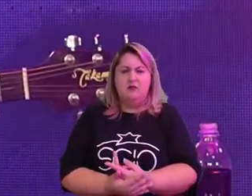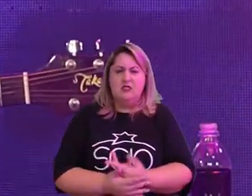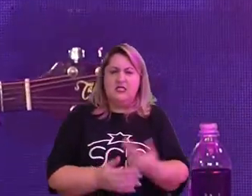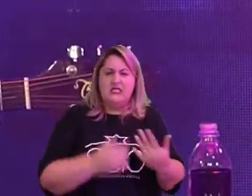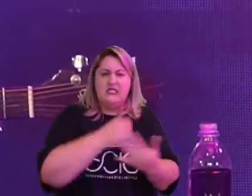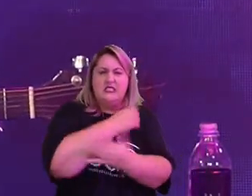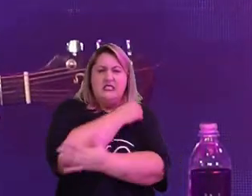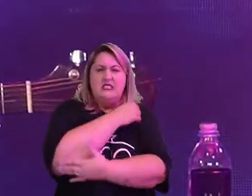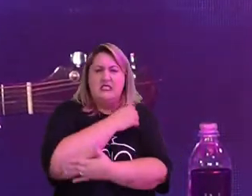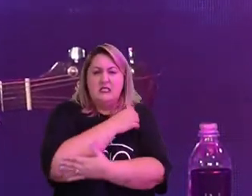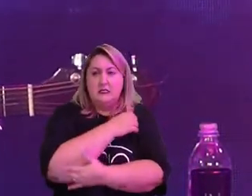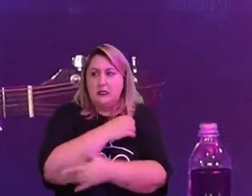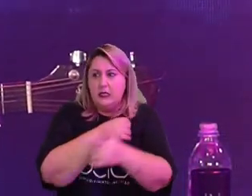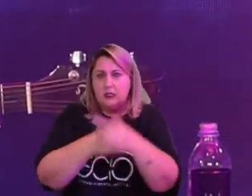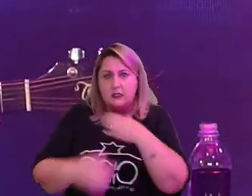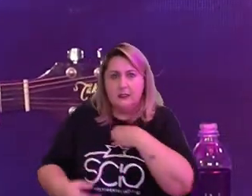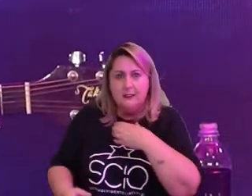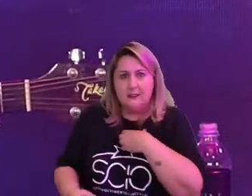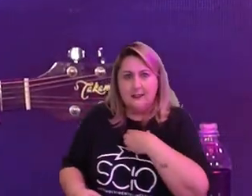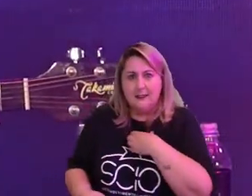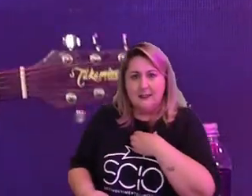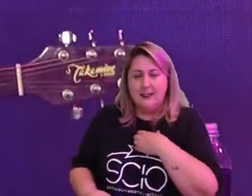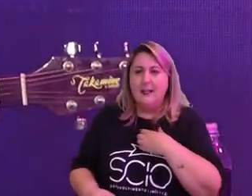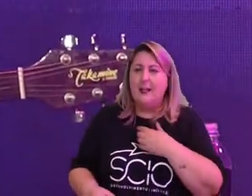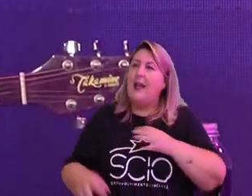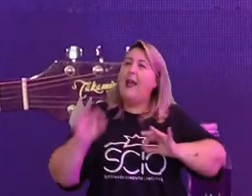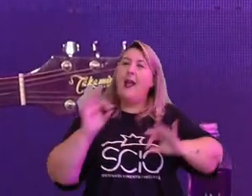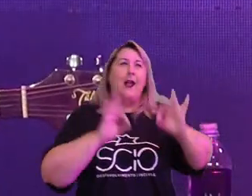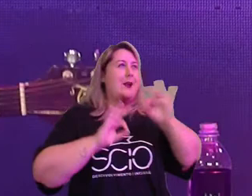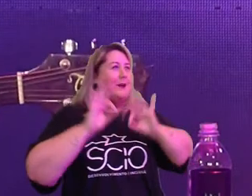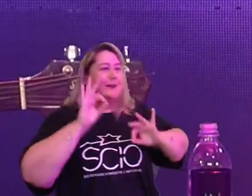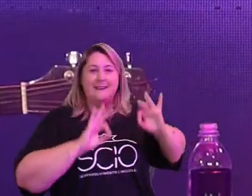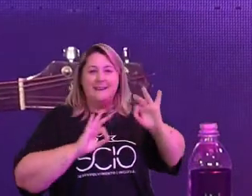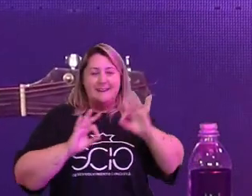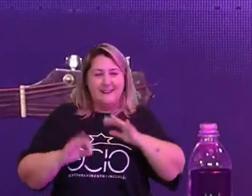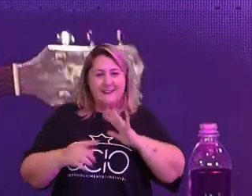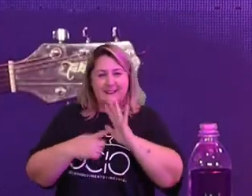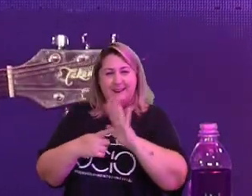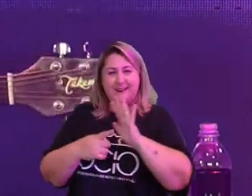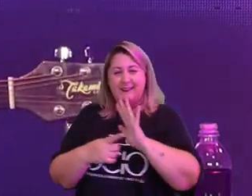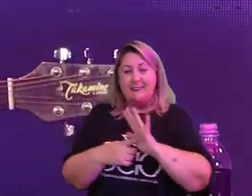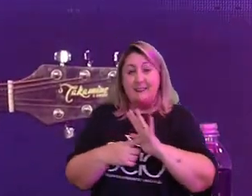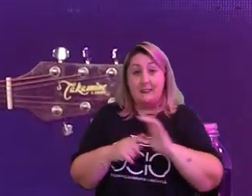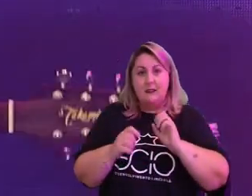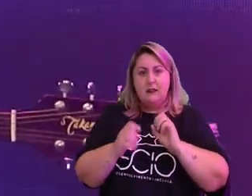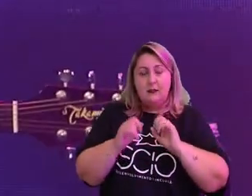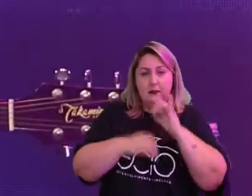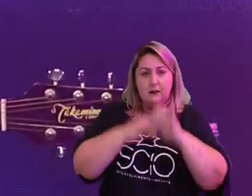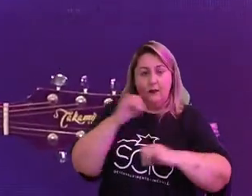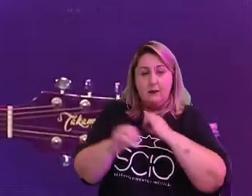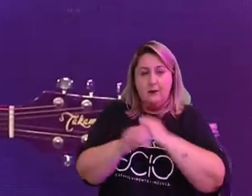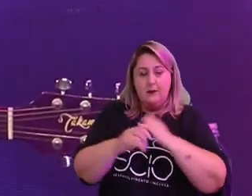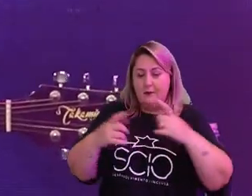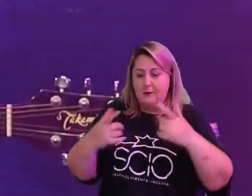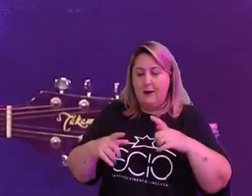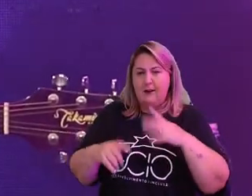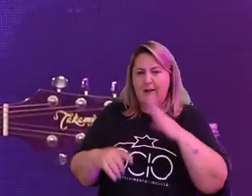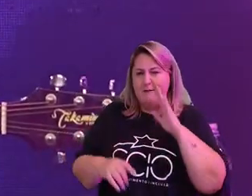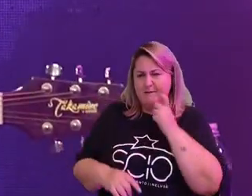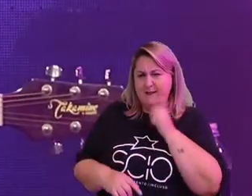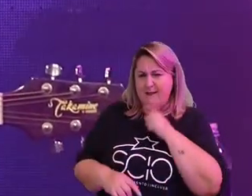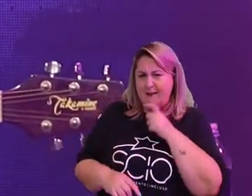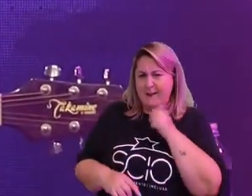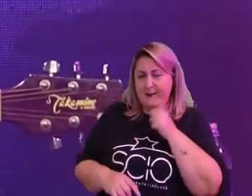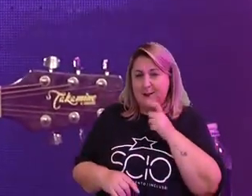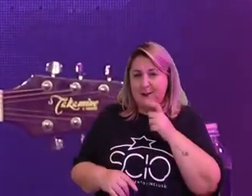o ciúme era o seu ponto fraco. Postei uma foto com cenário